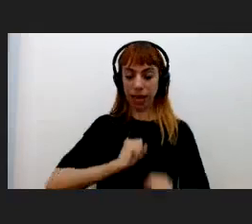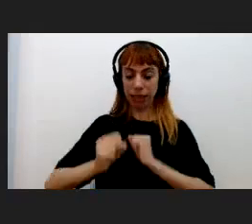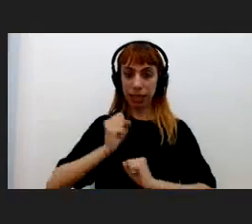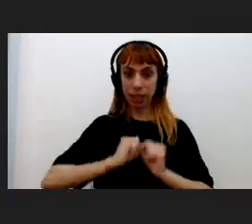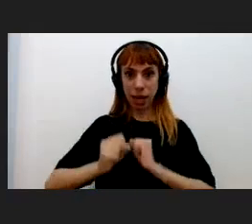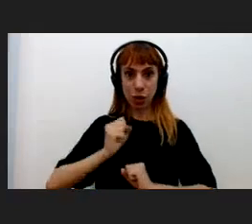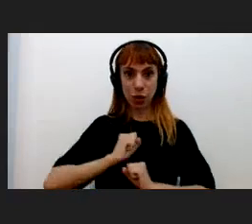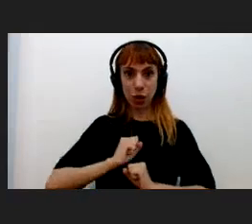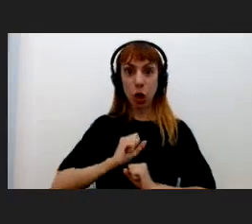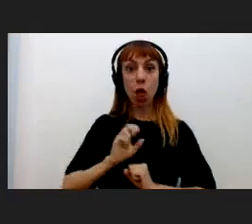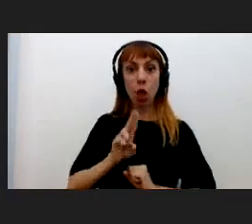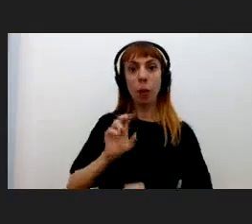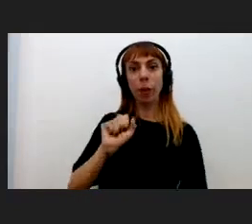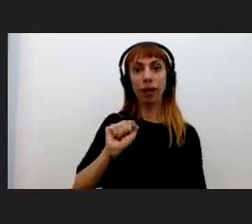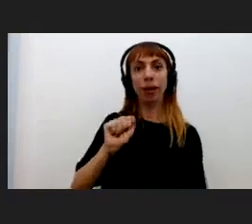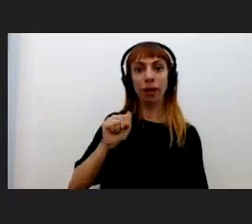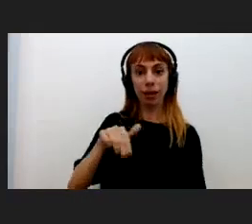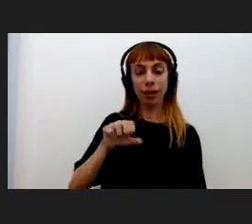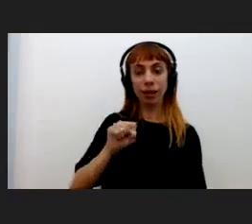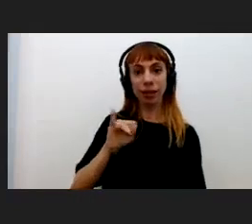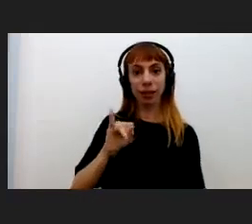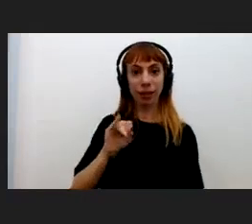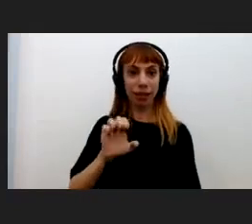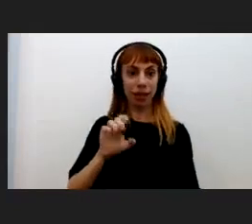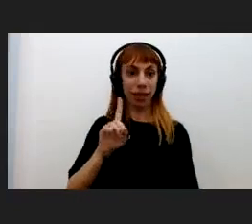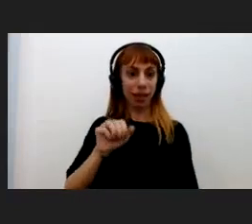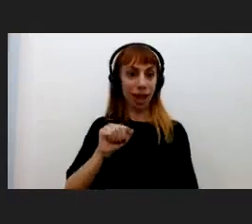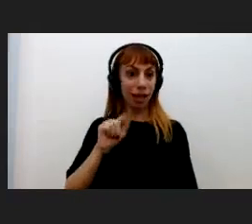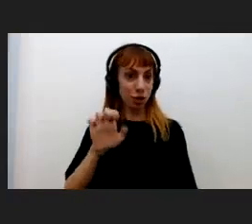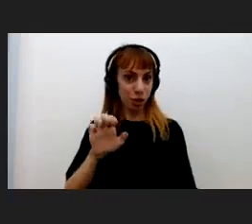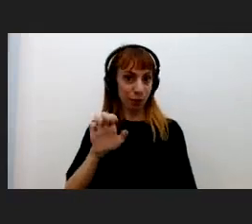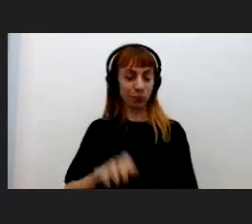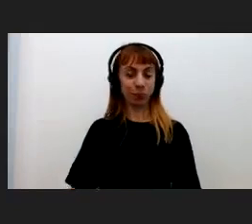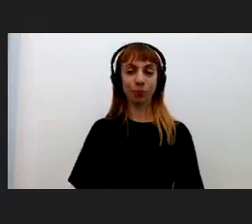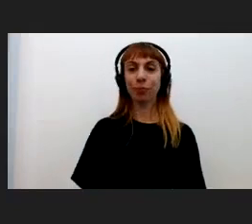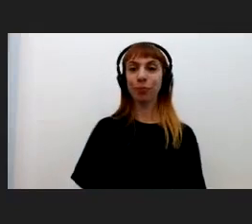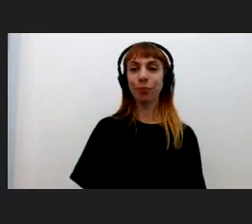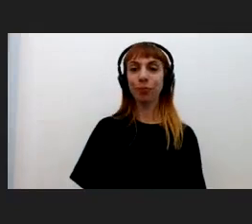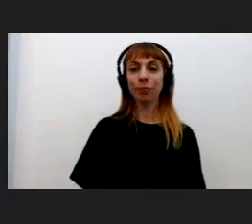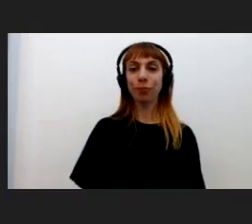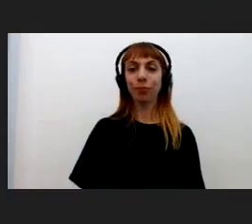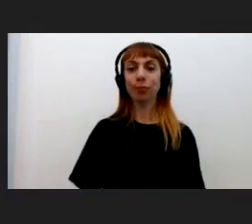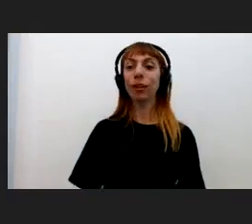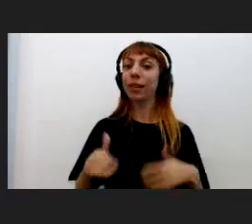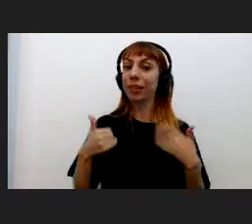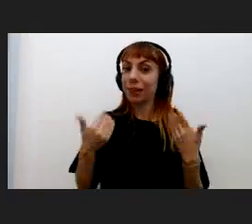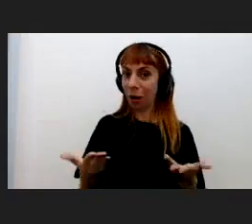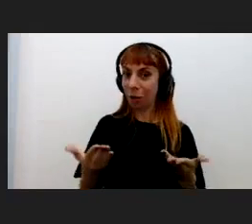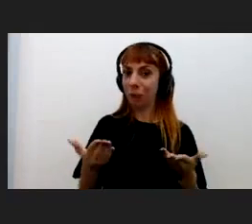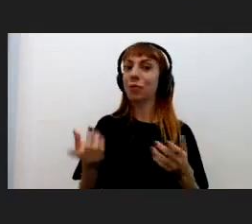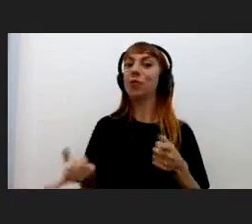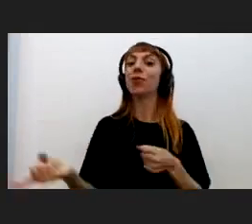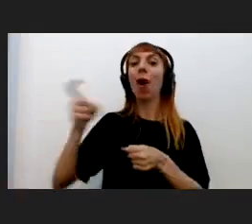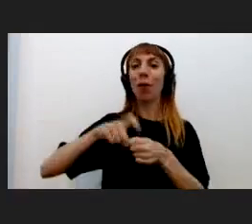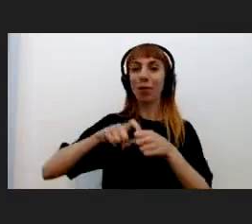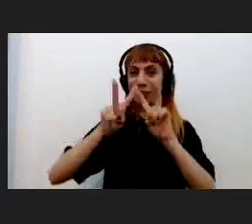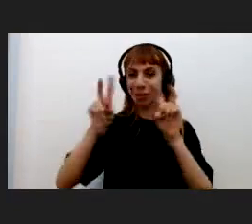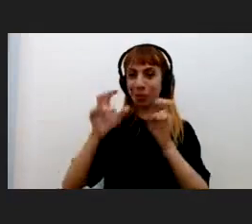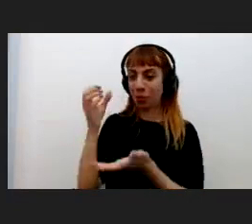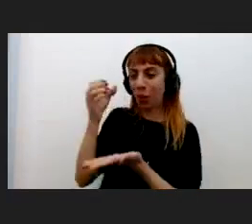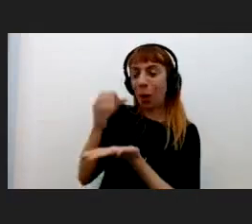O que me faz pensar que, da mesma forma que eu aprendi que esse copo se chama de